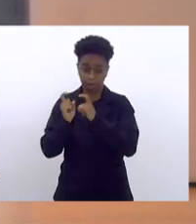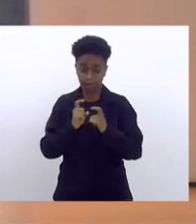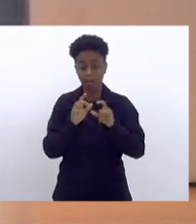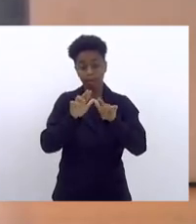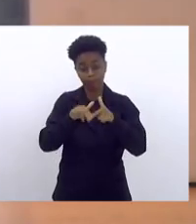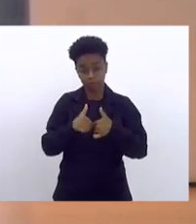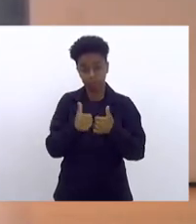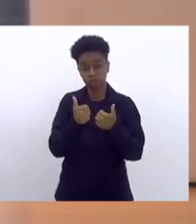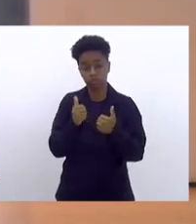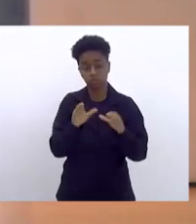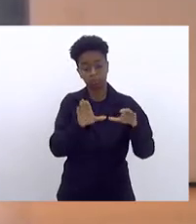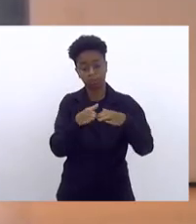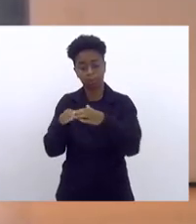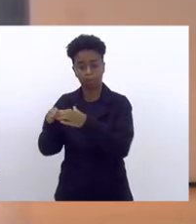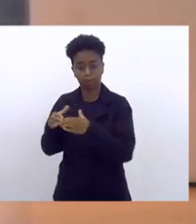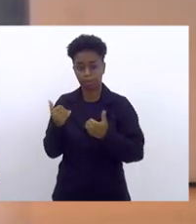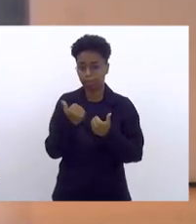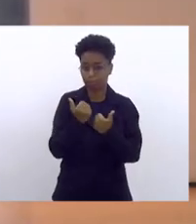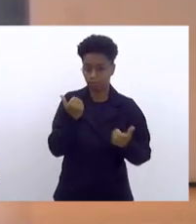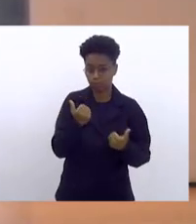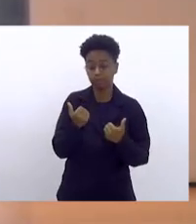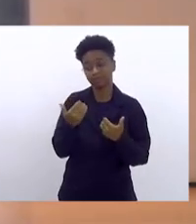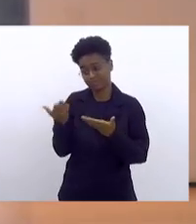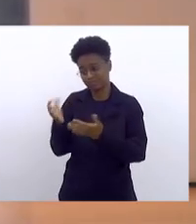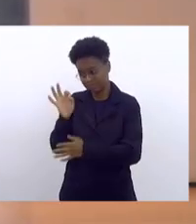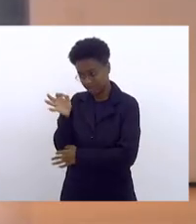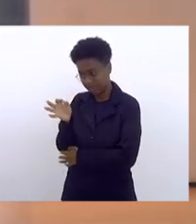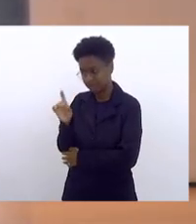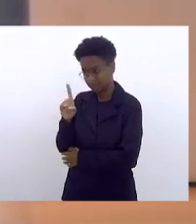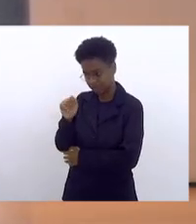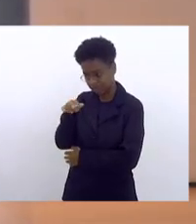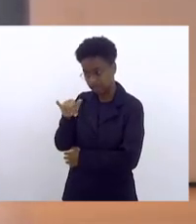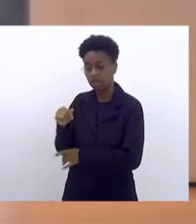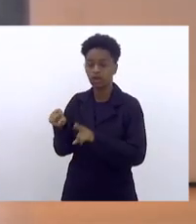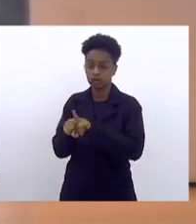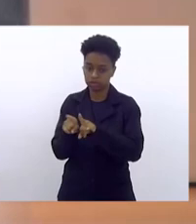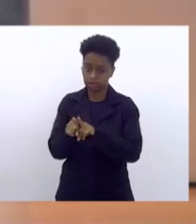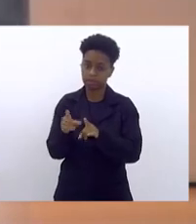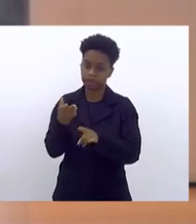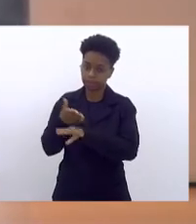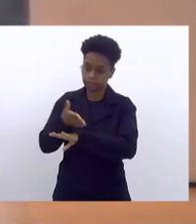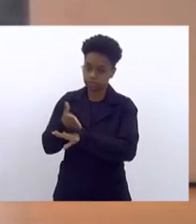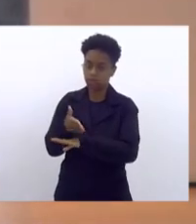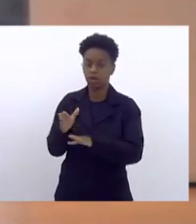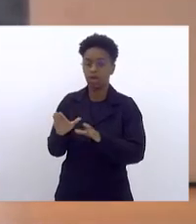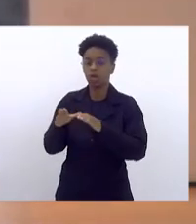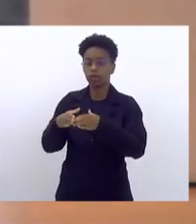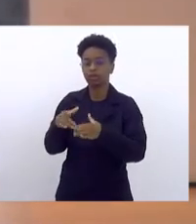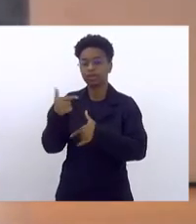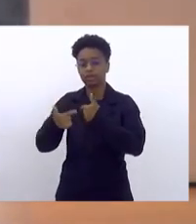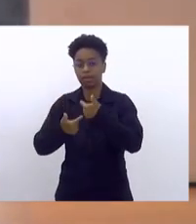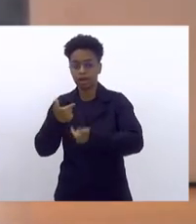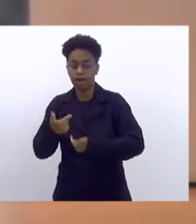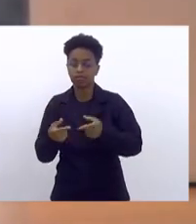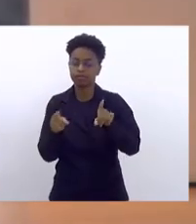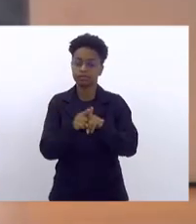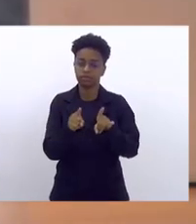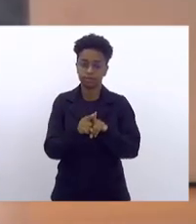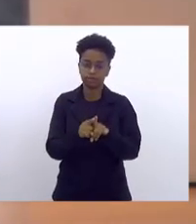intensamente na deputada Dani faço parte da comissão também da deputada Dani que é a comissão do trabalho da comissão